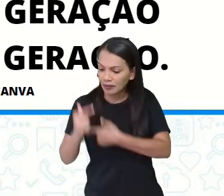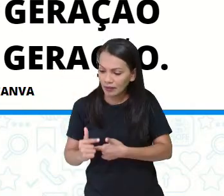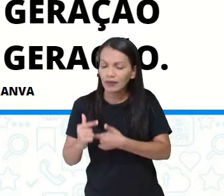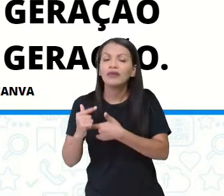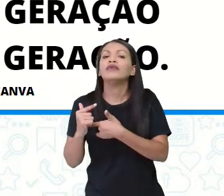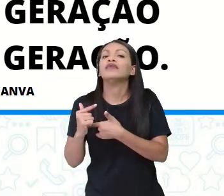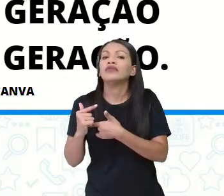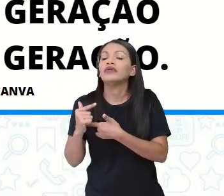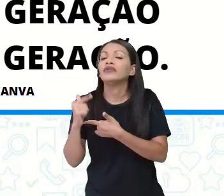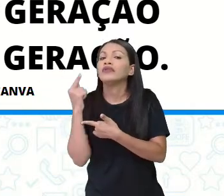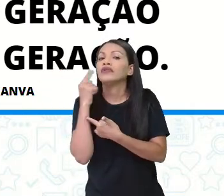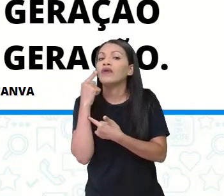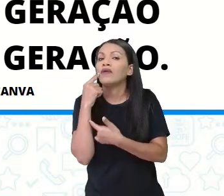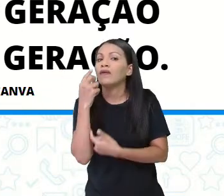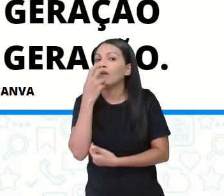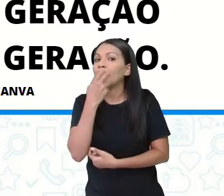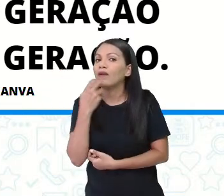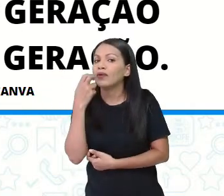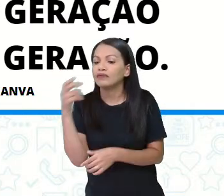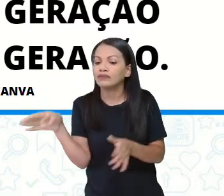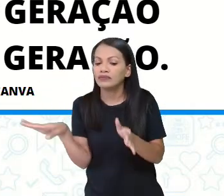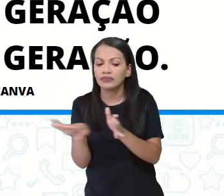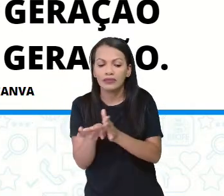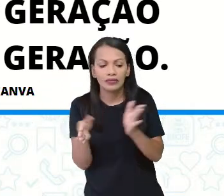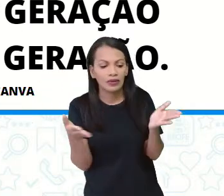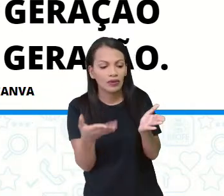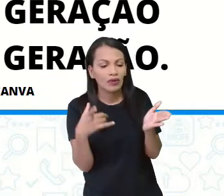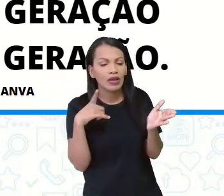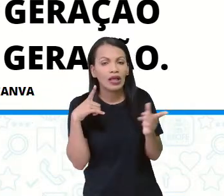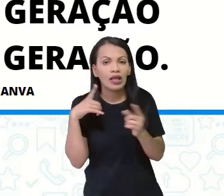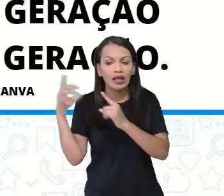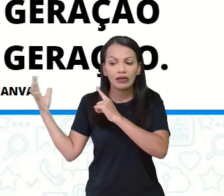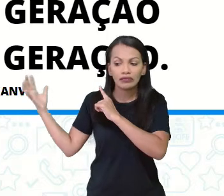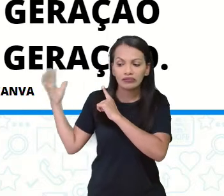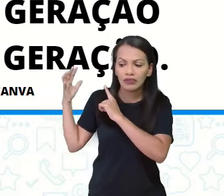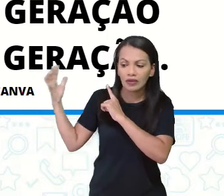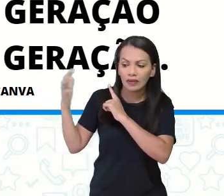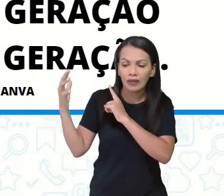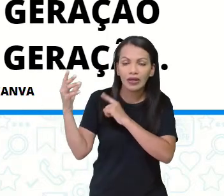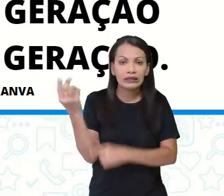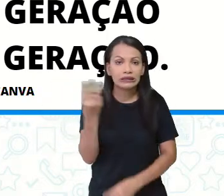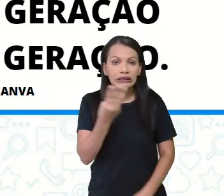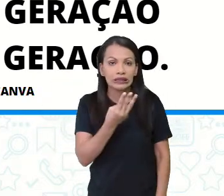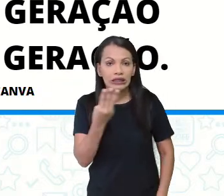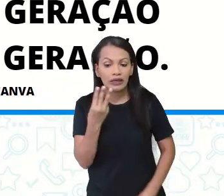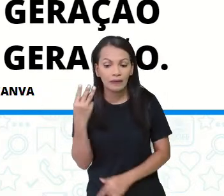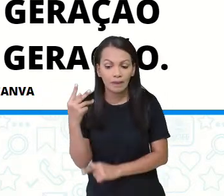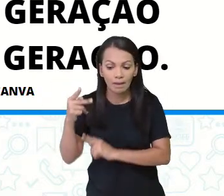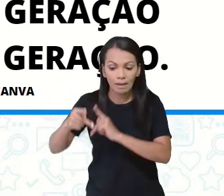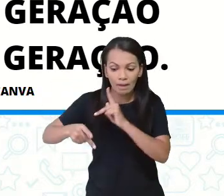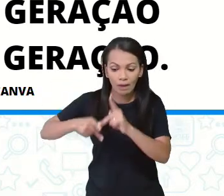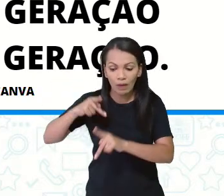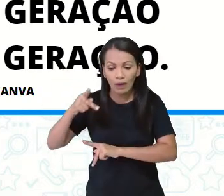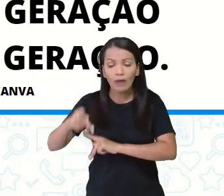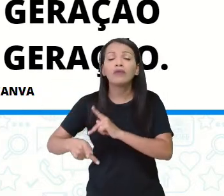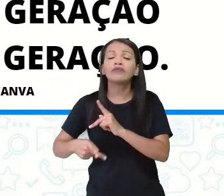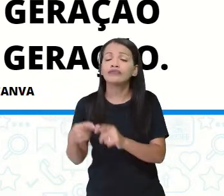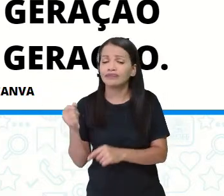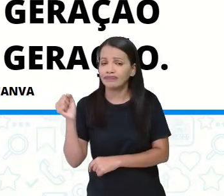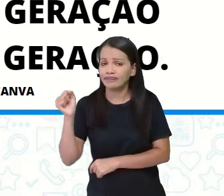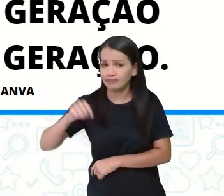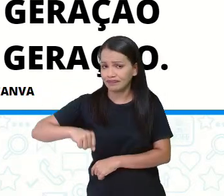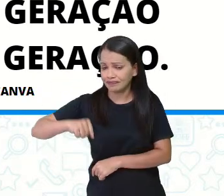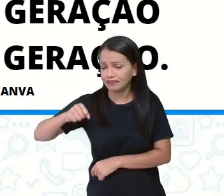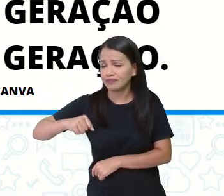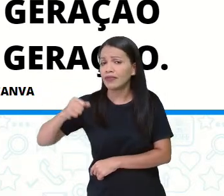oral e chegou até nós, porque a gente recebeu influências de 3 povos, não é? Inclusive os africanos, tá? A gente